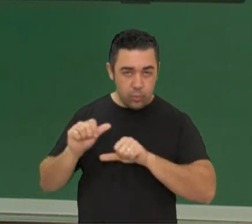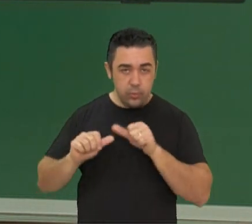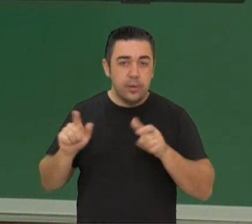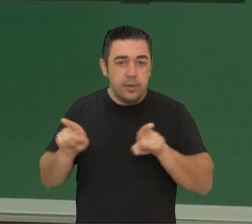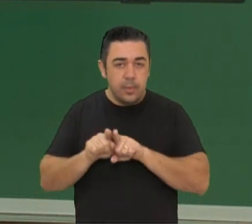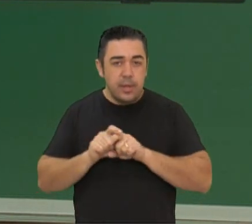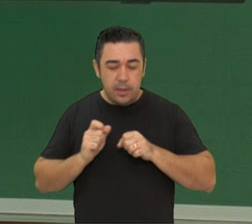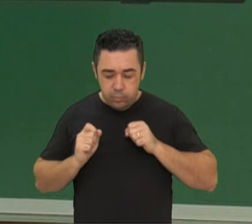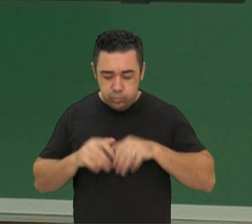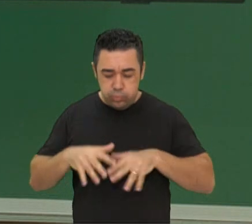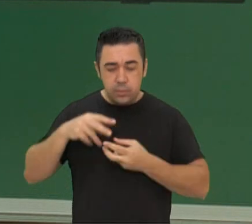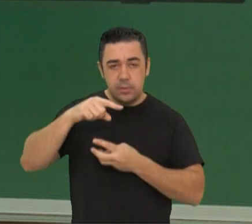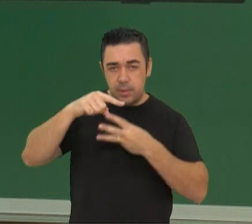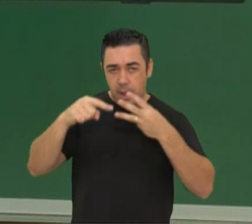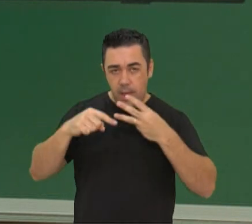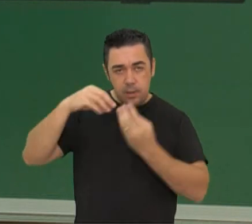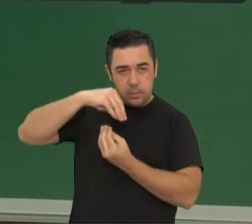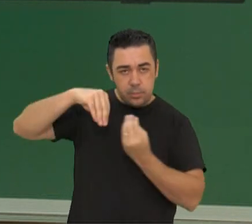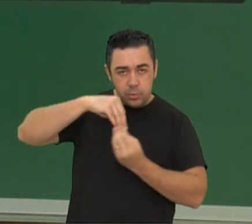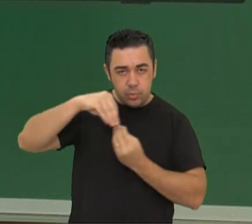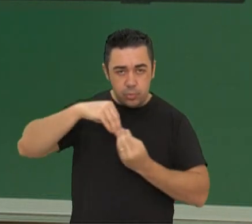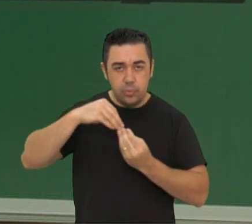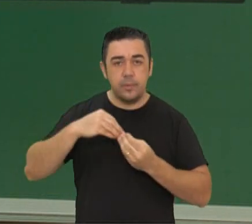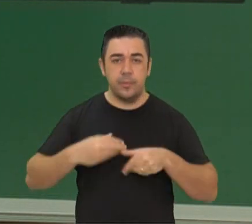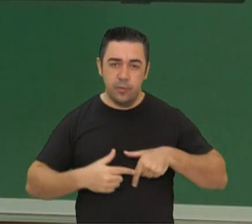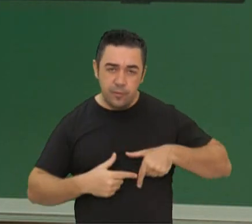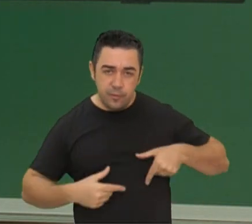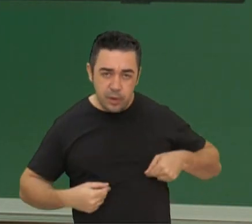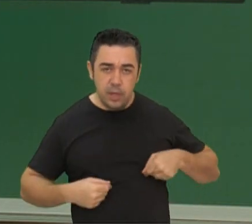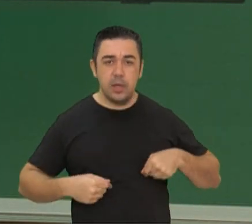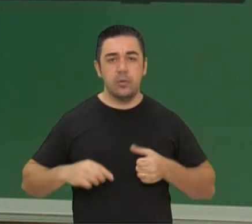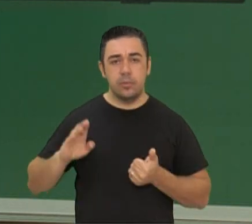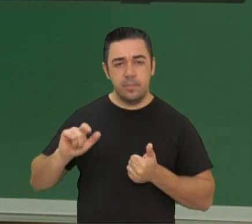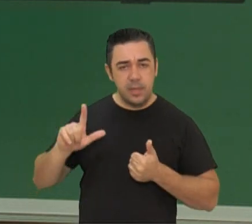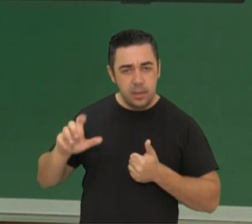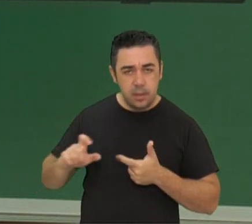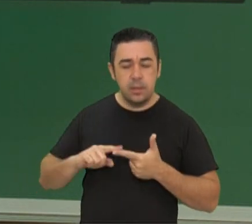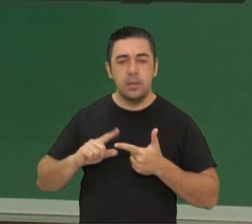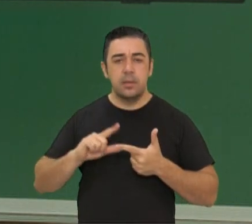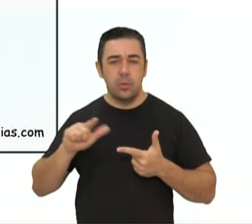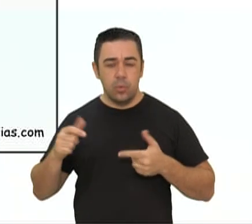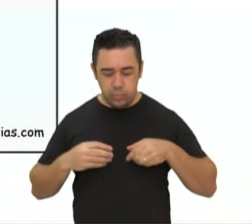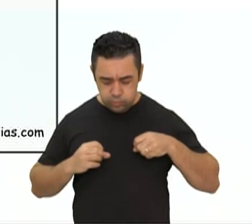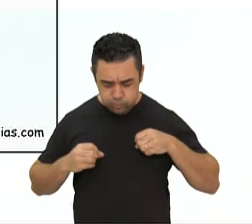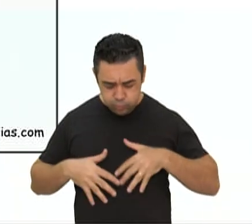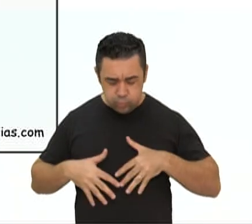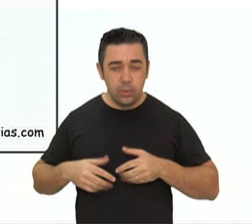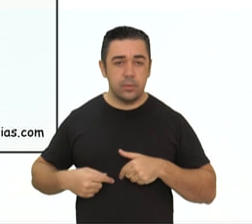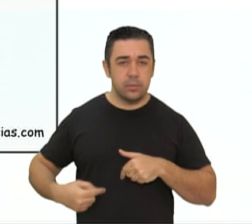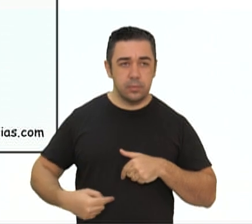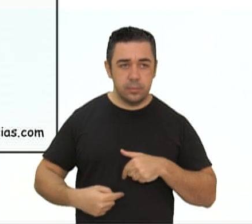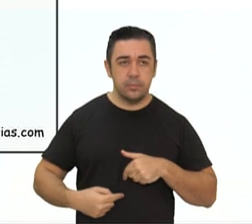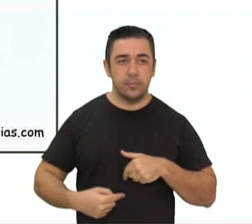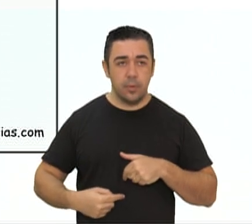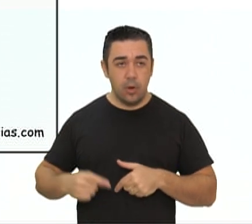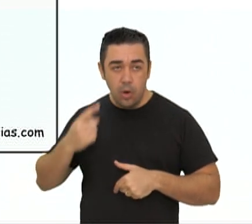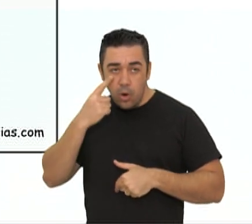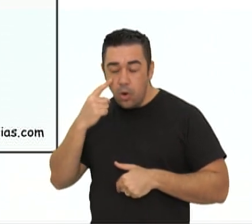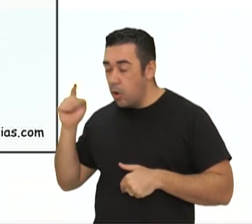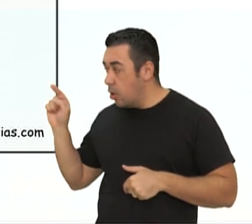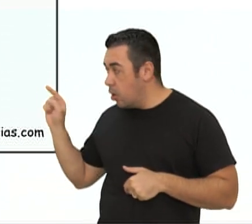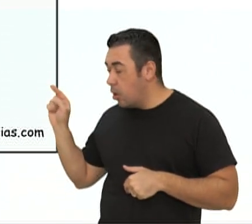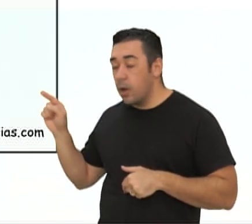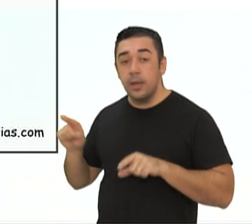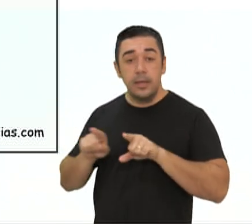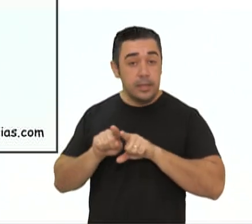entérico, produzido ali no intestino. Então, olha só aqui no GIF, né, recebendo a ação do suco ali no estômago. No estômago